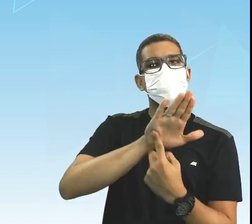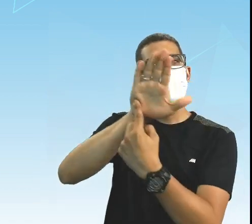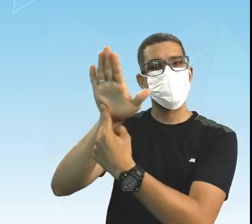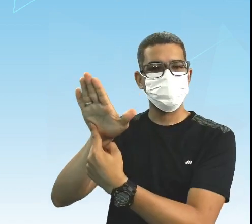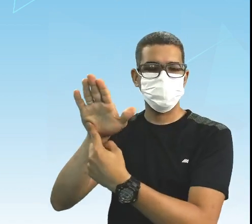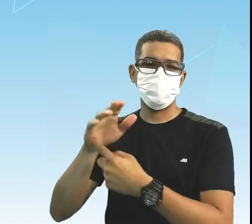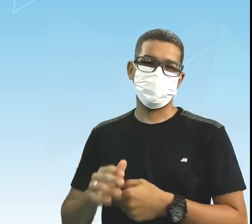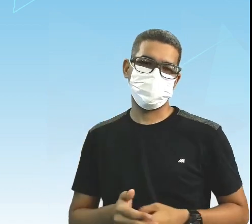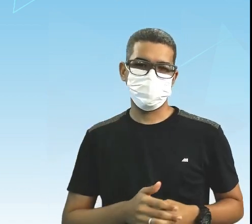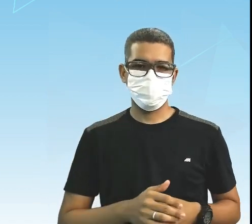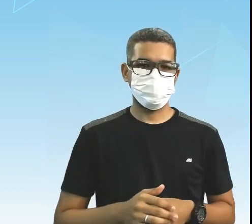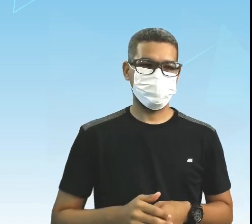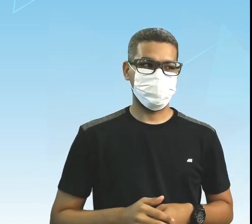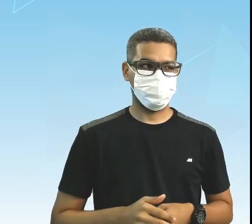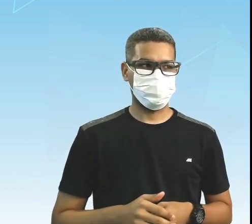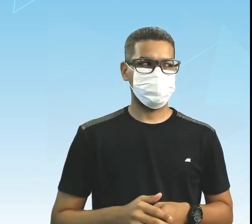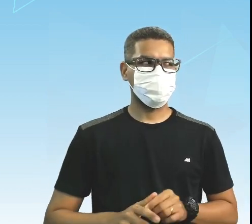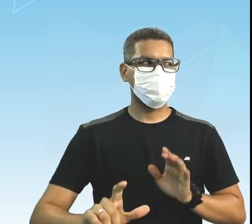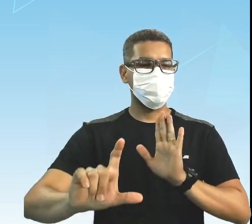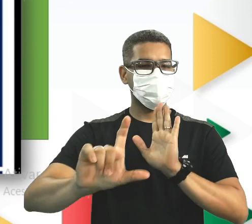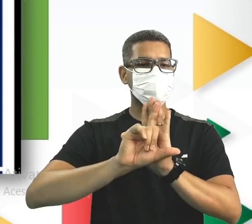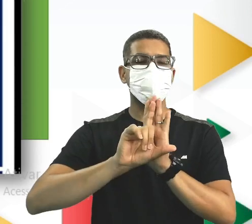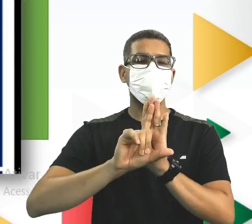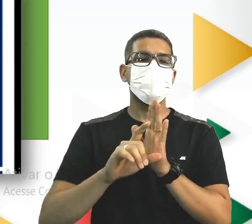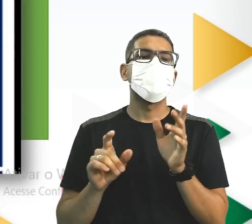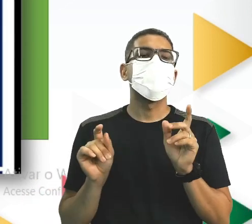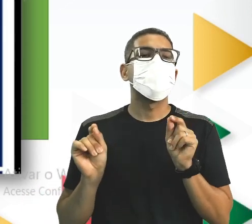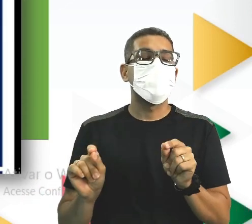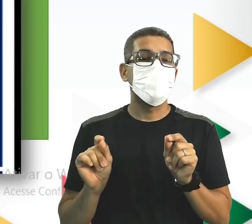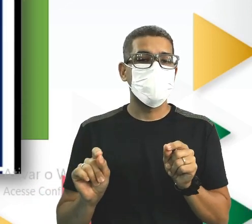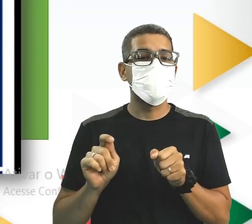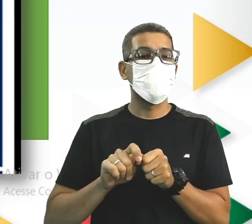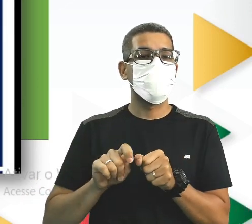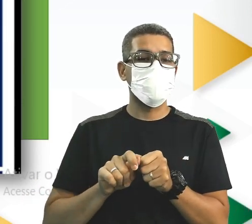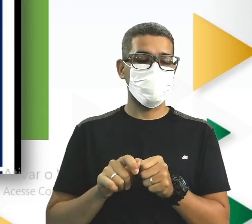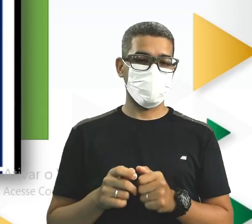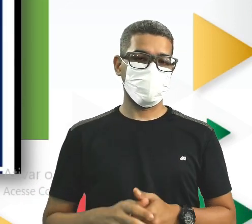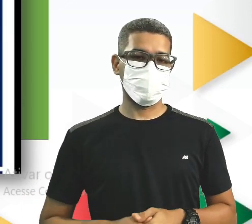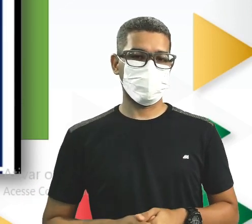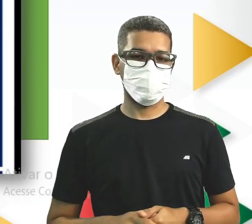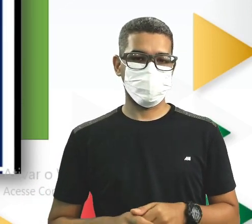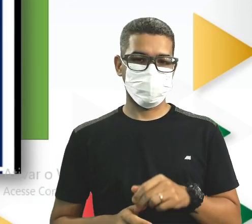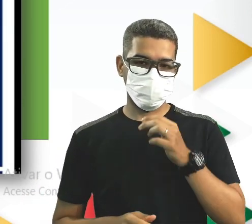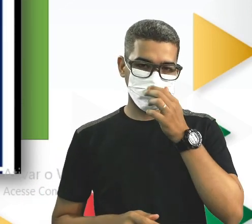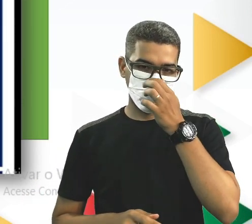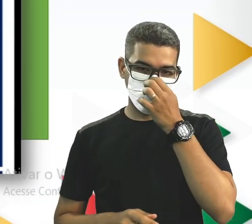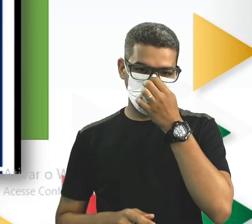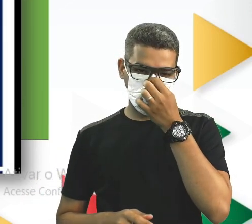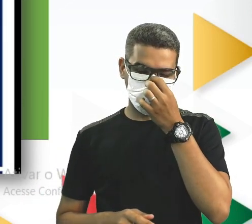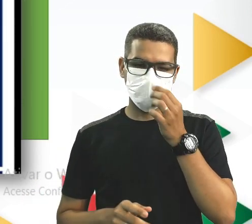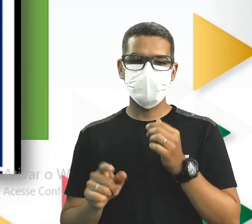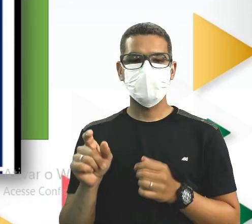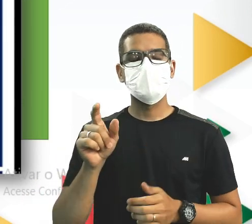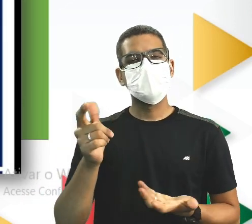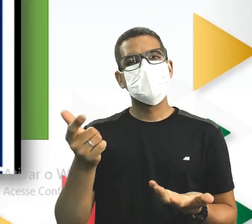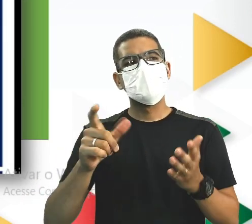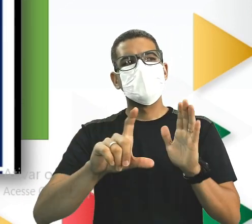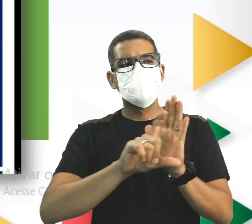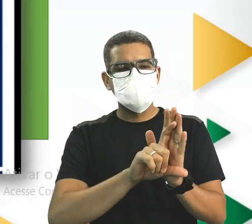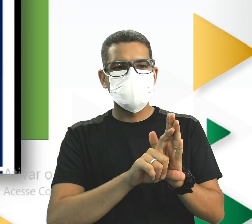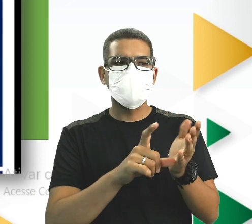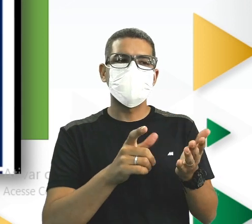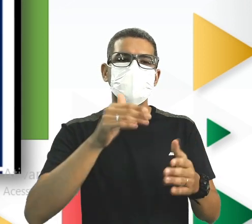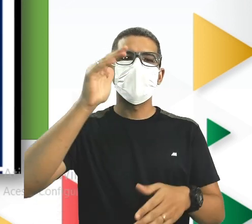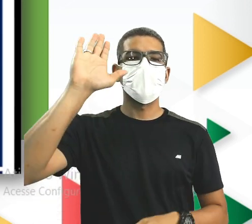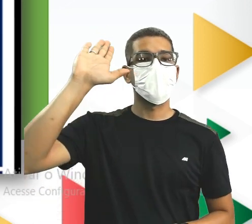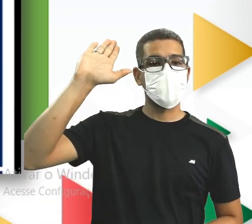bom? Legislativo, prof, o que ele faz? Bom, são leis que são votadas em nome da